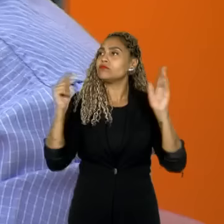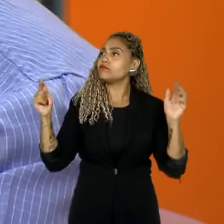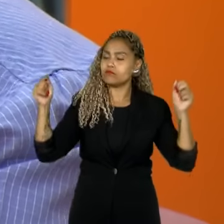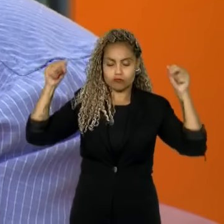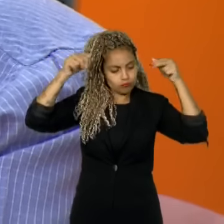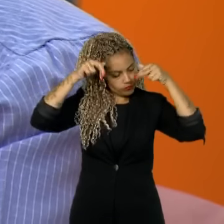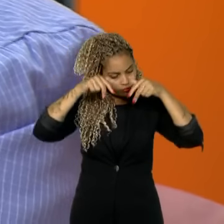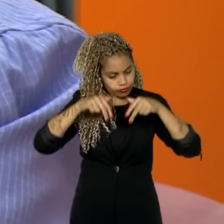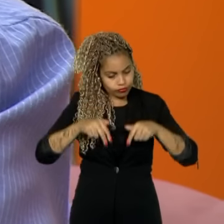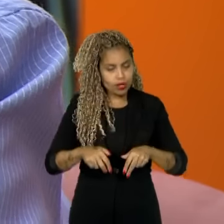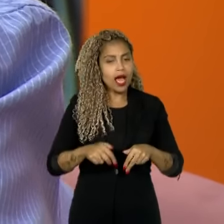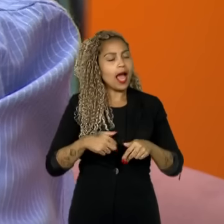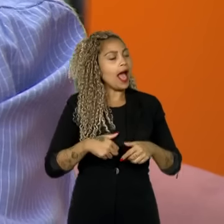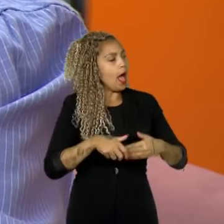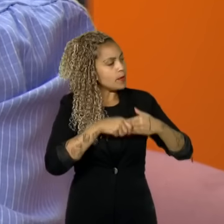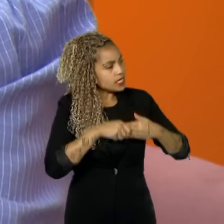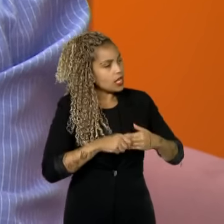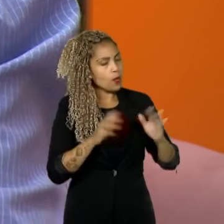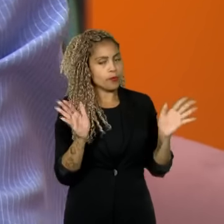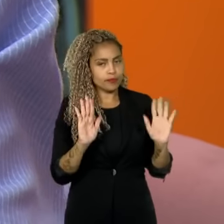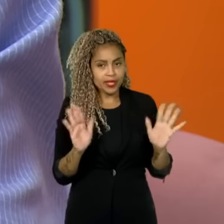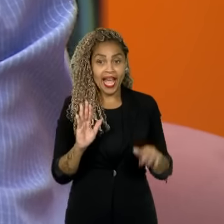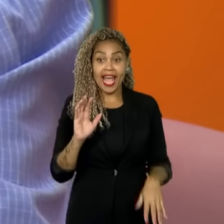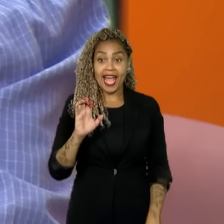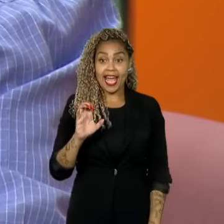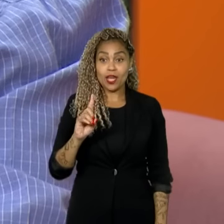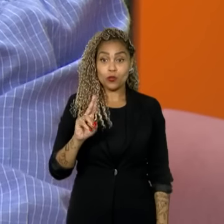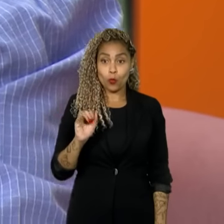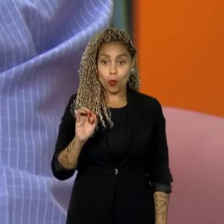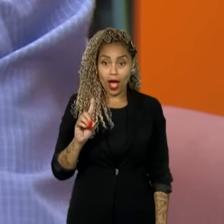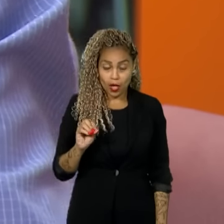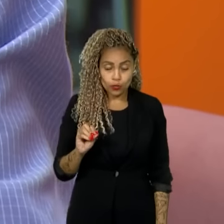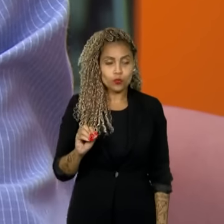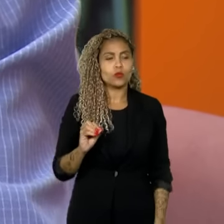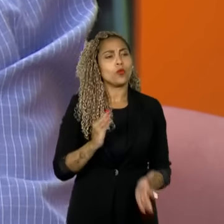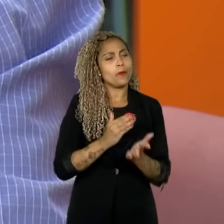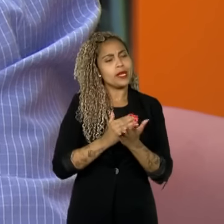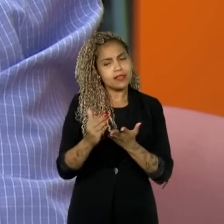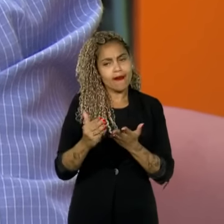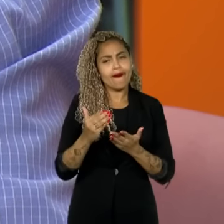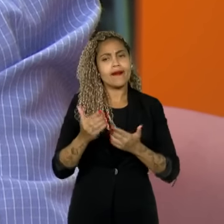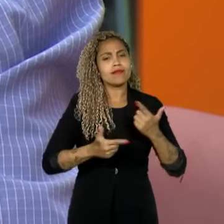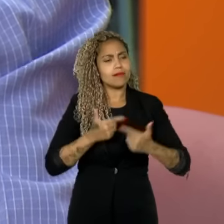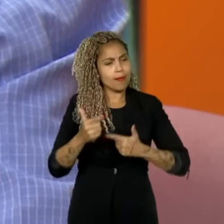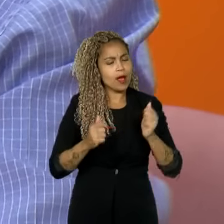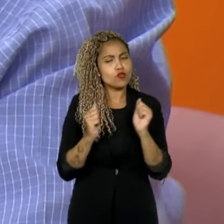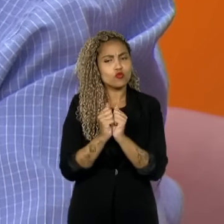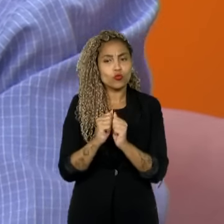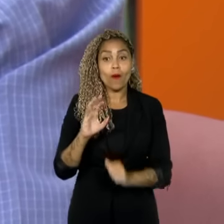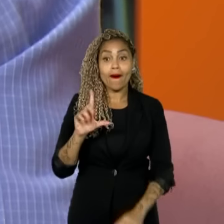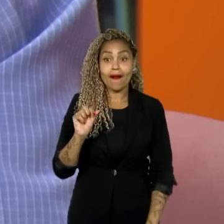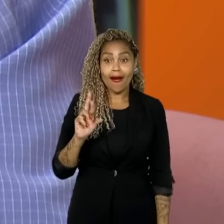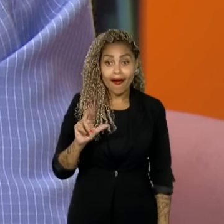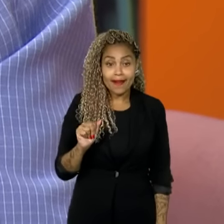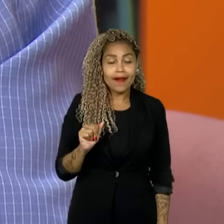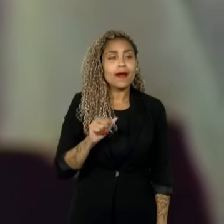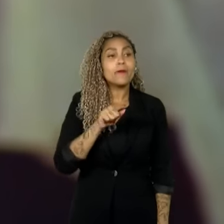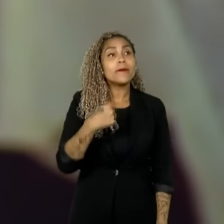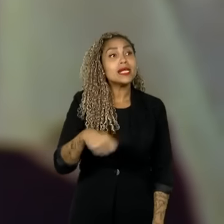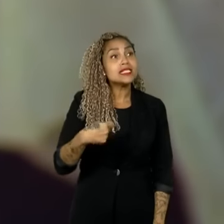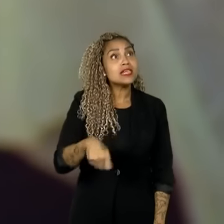e me apresentei, falei: o Eduardo, comecei a fazer o trabalho com a Clara, assim, assim, assim, e ela precisa ser